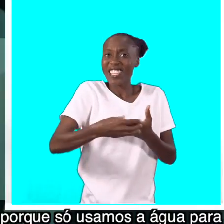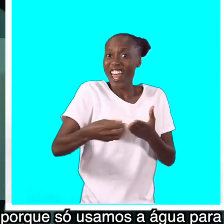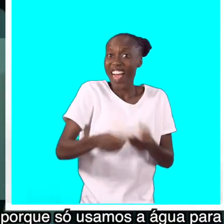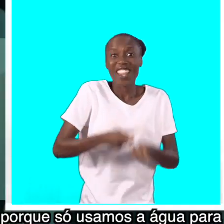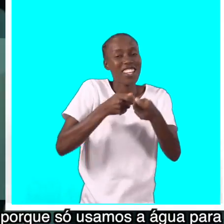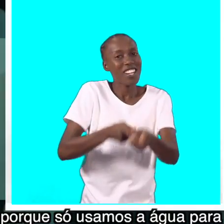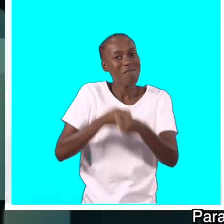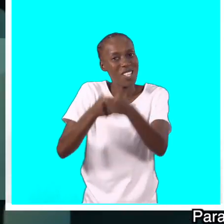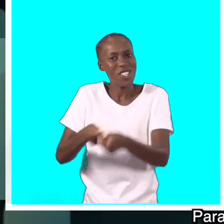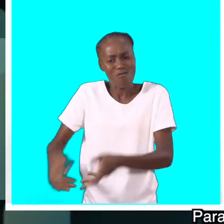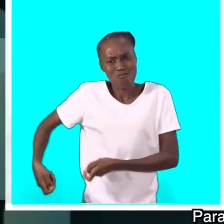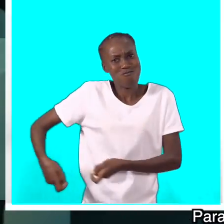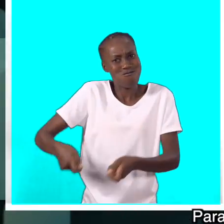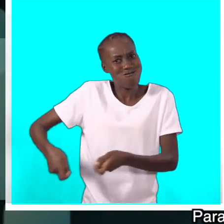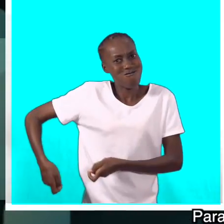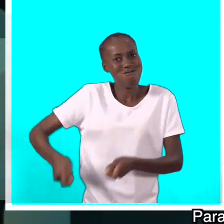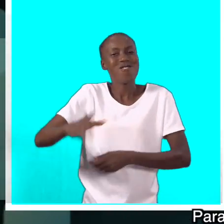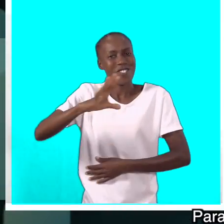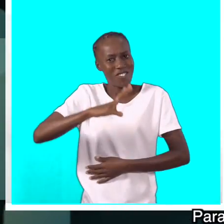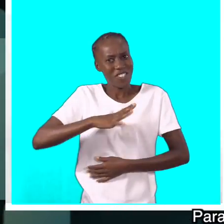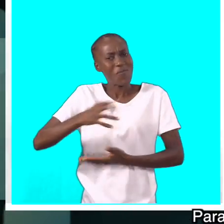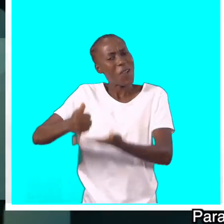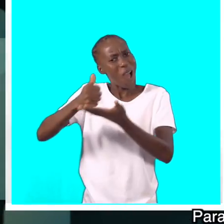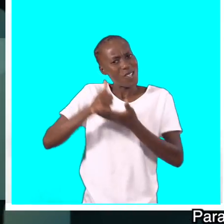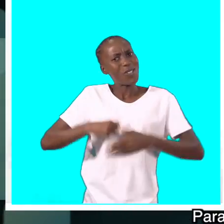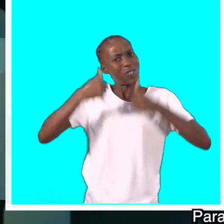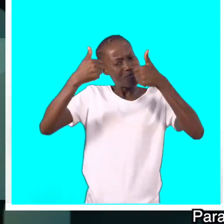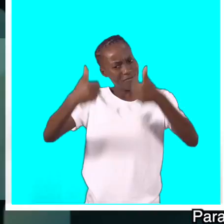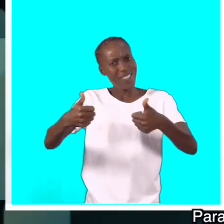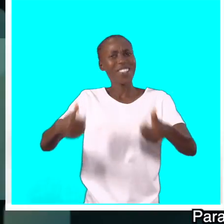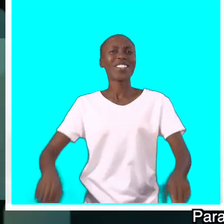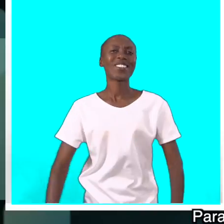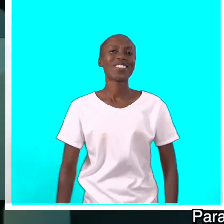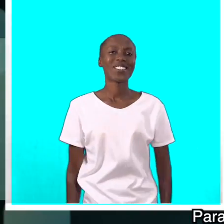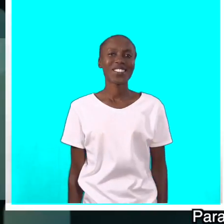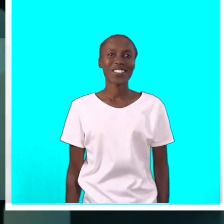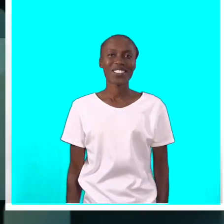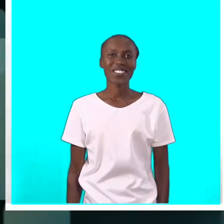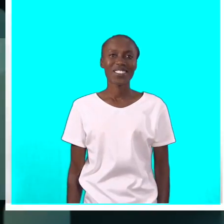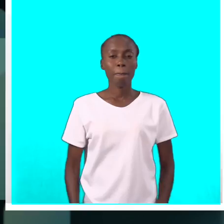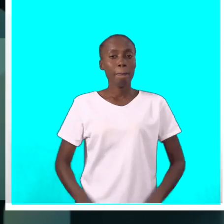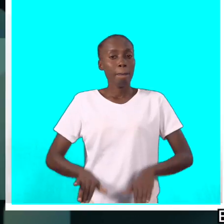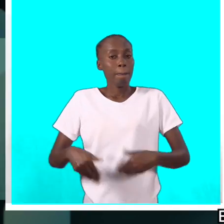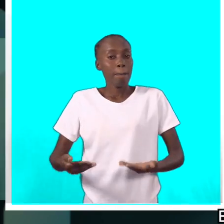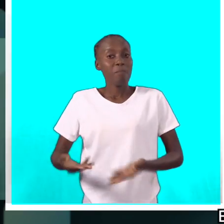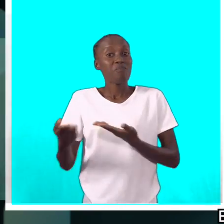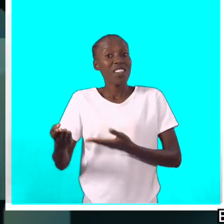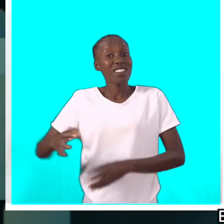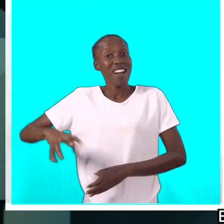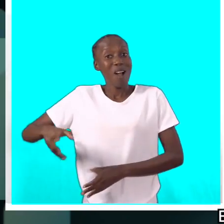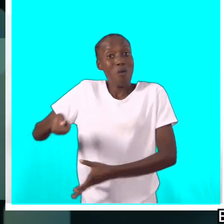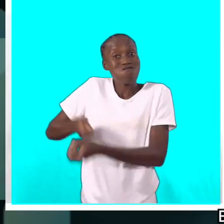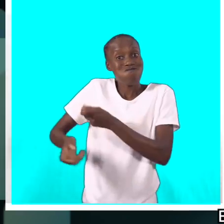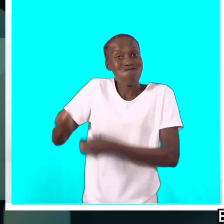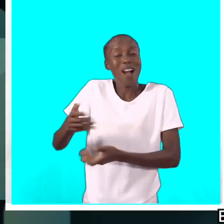Só mais isso. Não estamos a utilizar mais uma coisa. Para beber, temos que tornar. Esta água